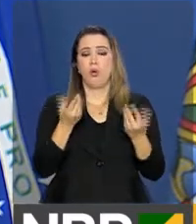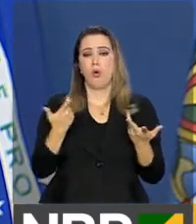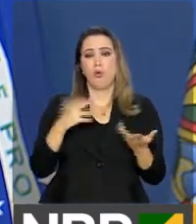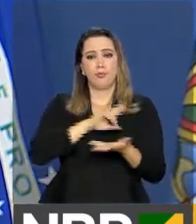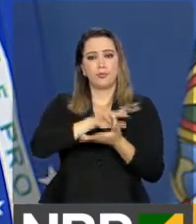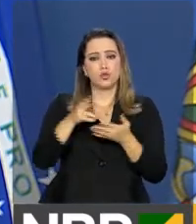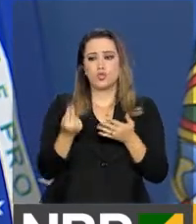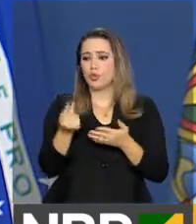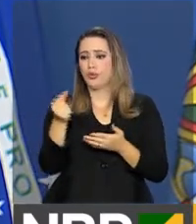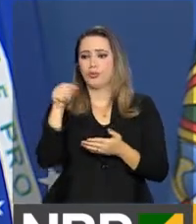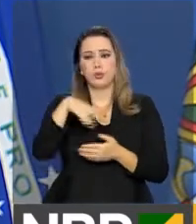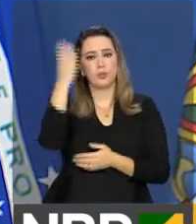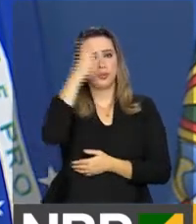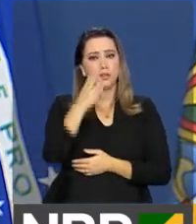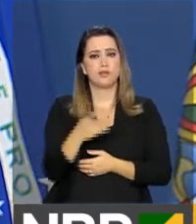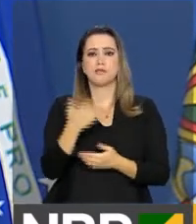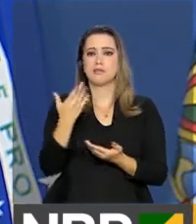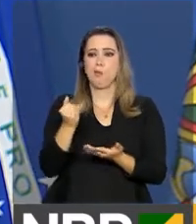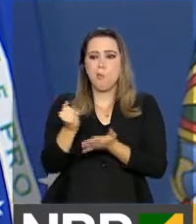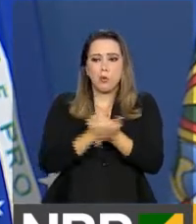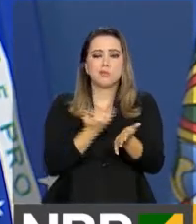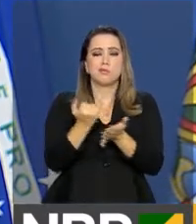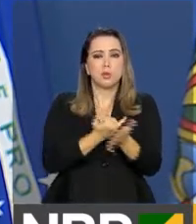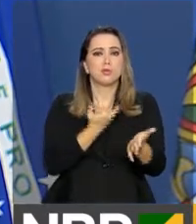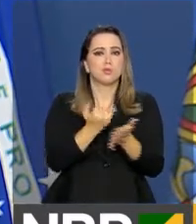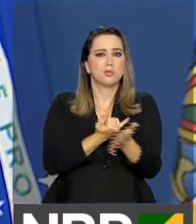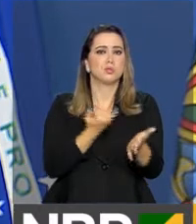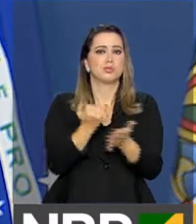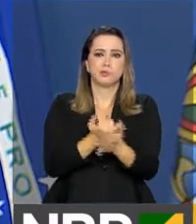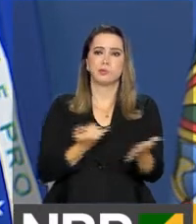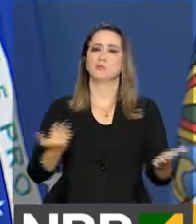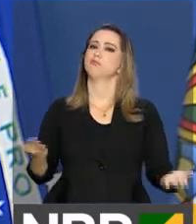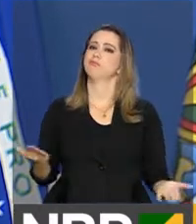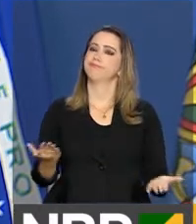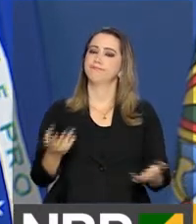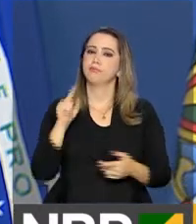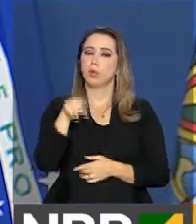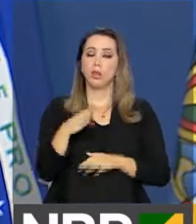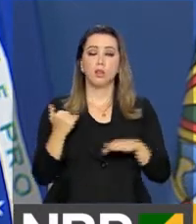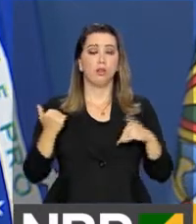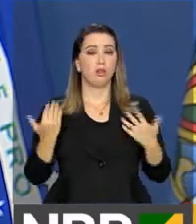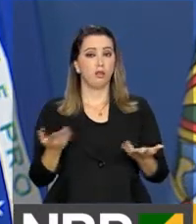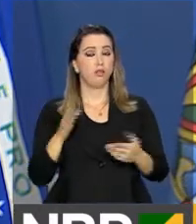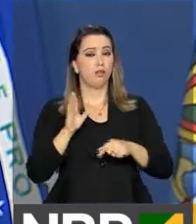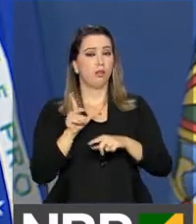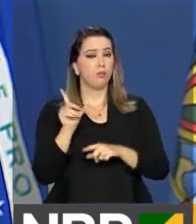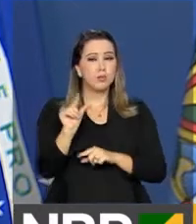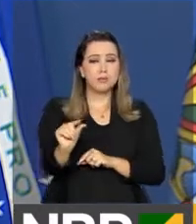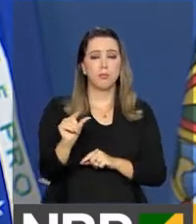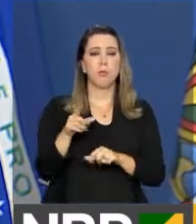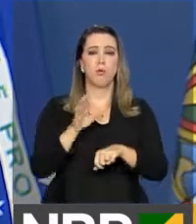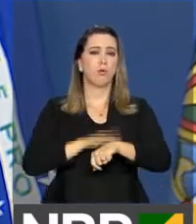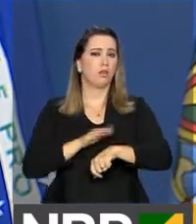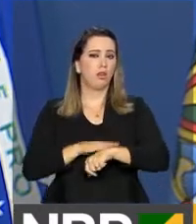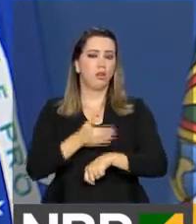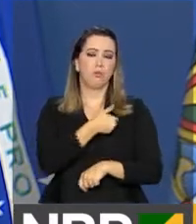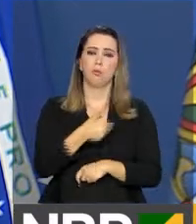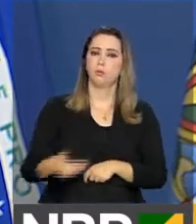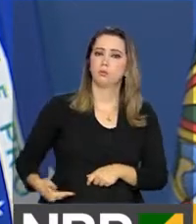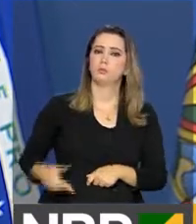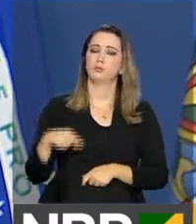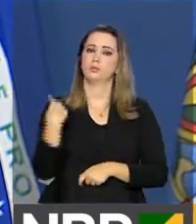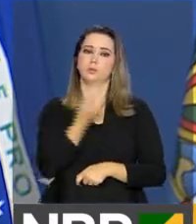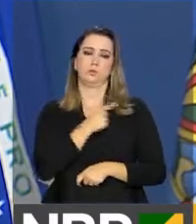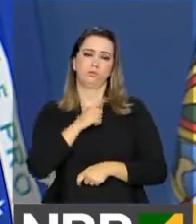investimentos sejam nacionais ou estrangeiros com isto pelo menos neste pouquíssimo tempo de governo que nós